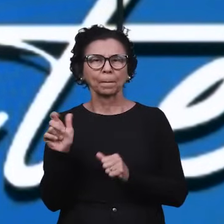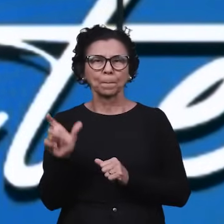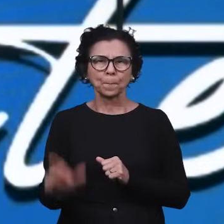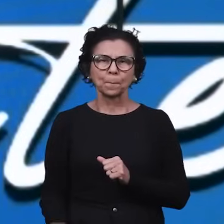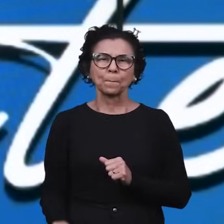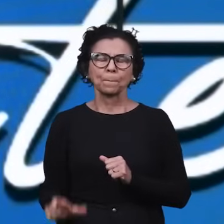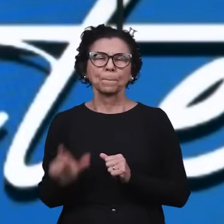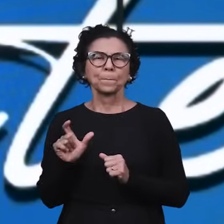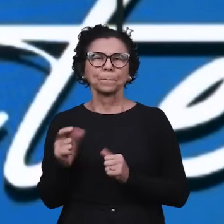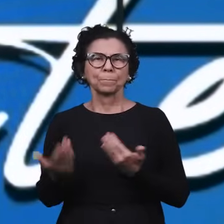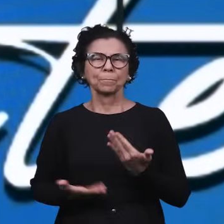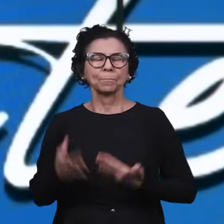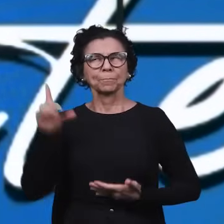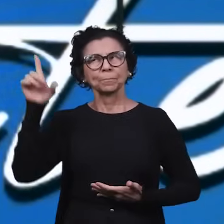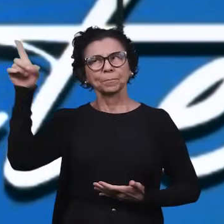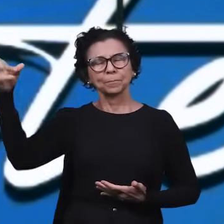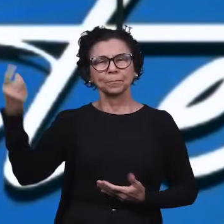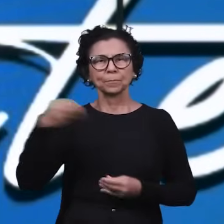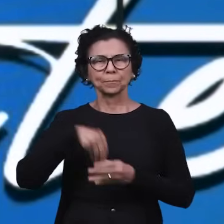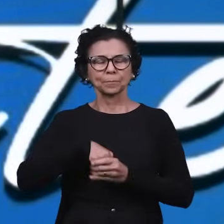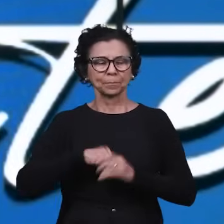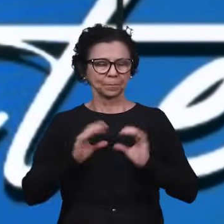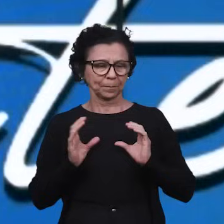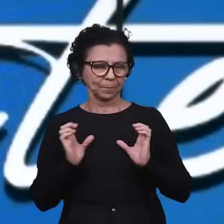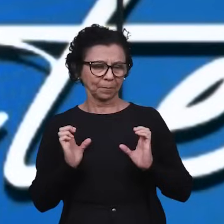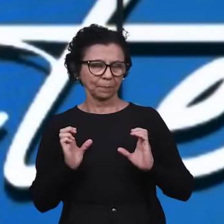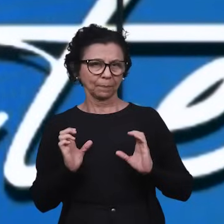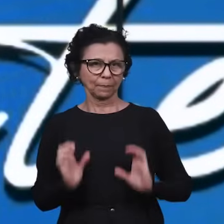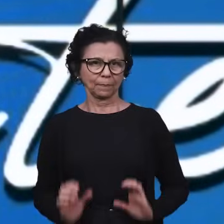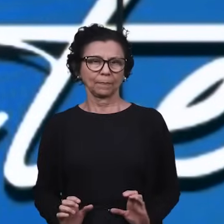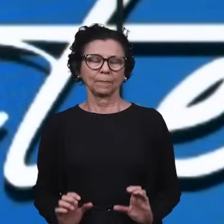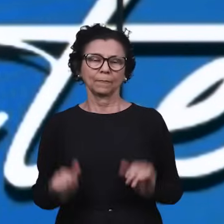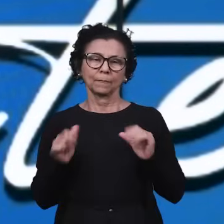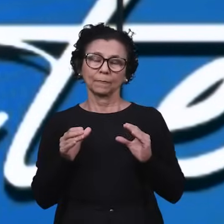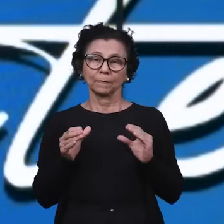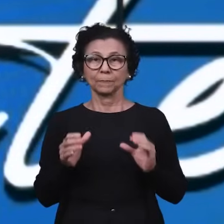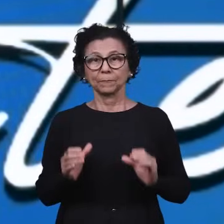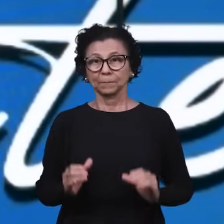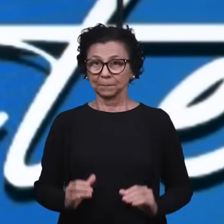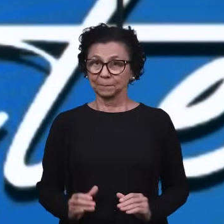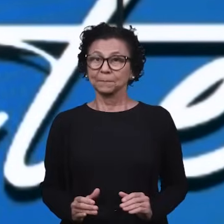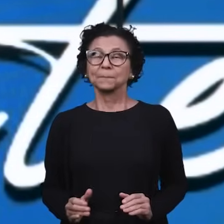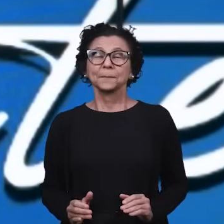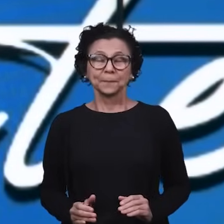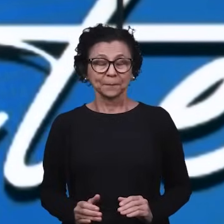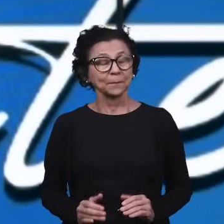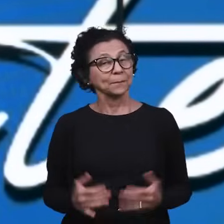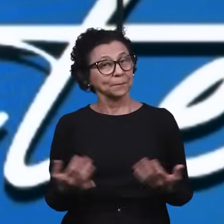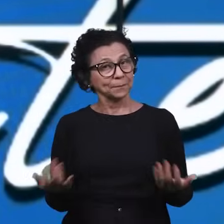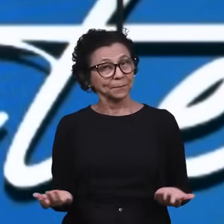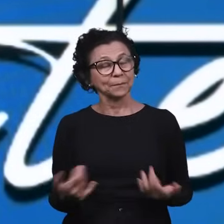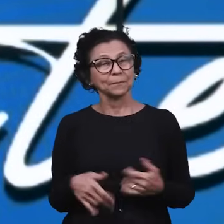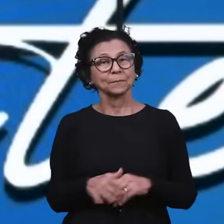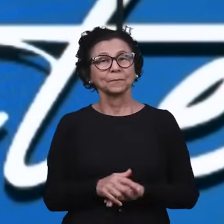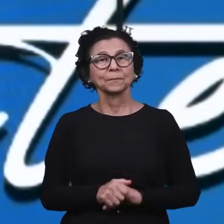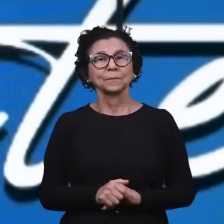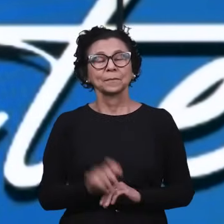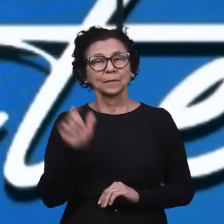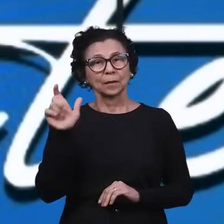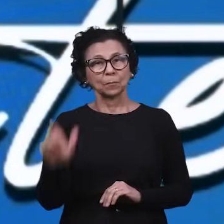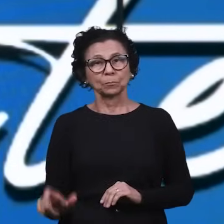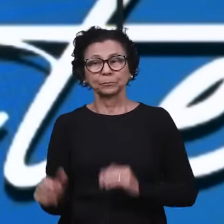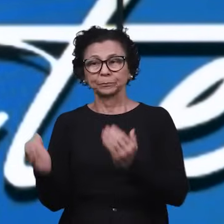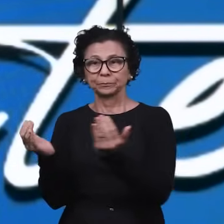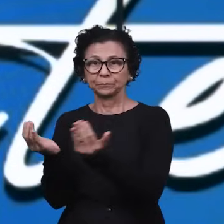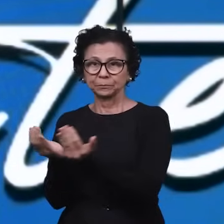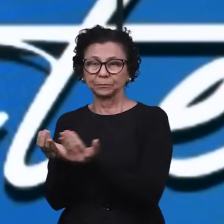A ética é aquilo que está relacionado ao aspecto comportamental do crente, né? Porque nós estamos falando da ética na vida do